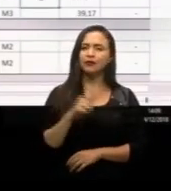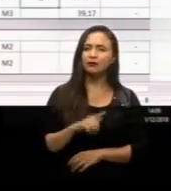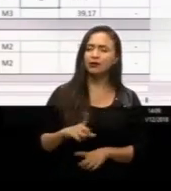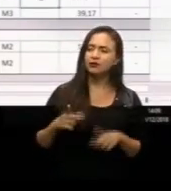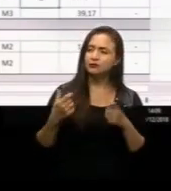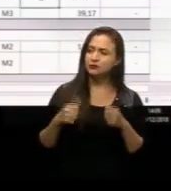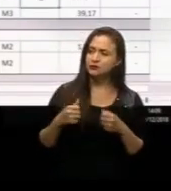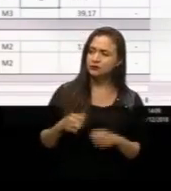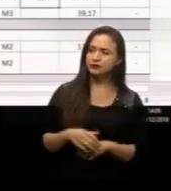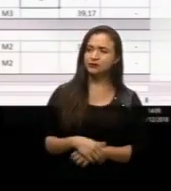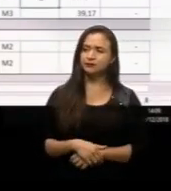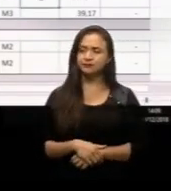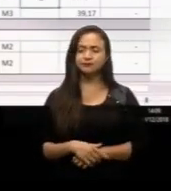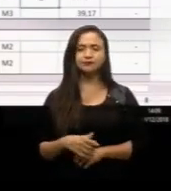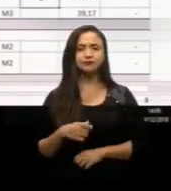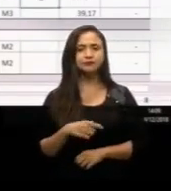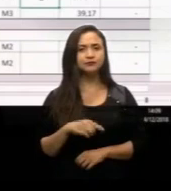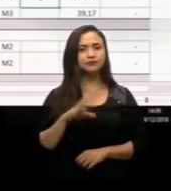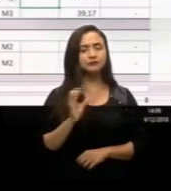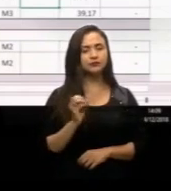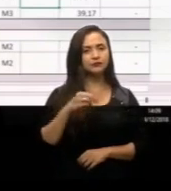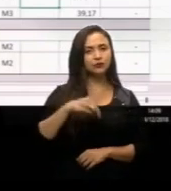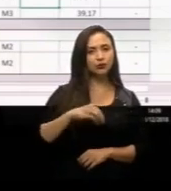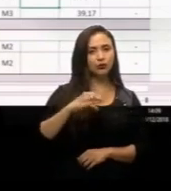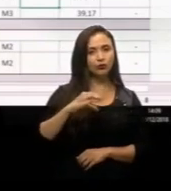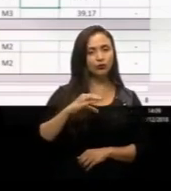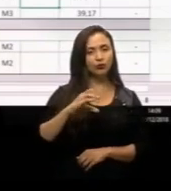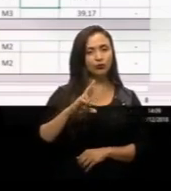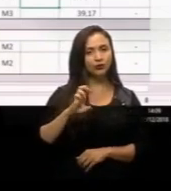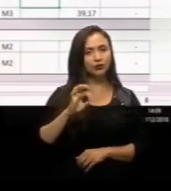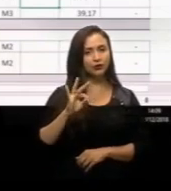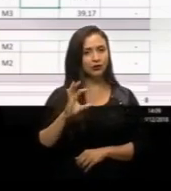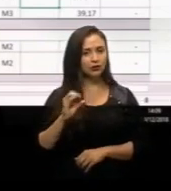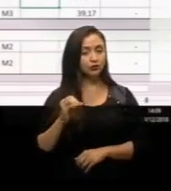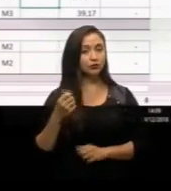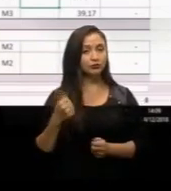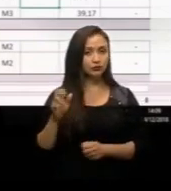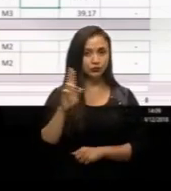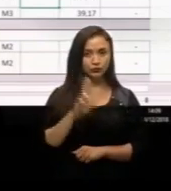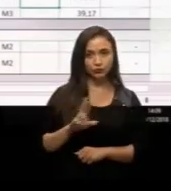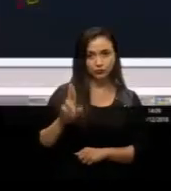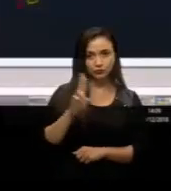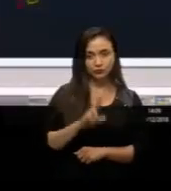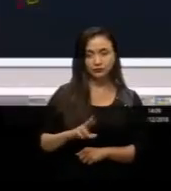Concreto usinado. Quantos metros, né, de concreto eu vou utilizar?